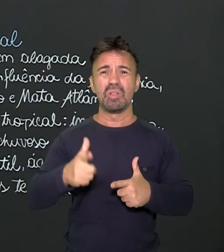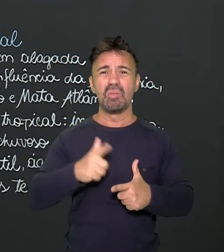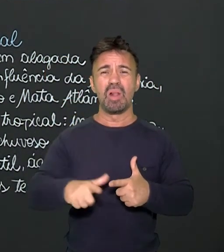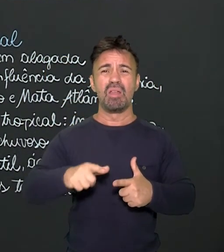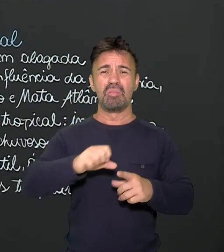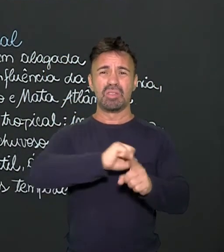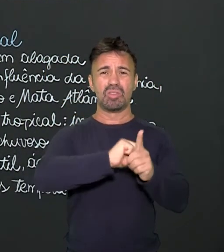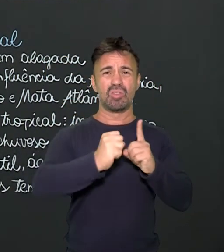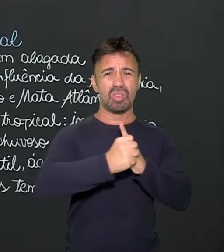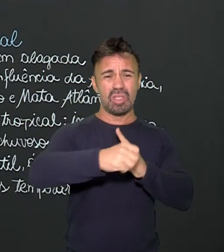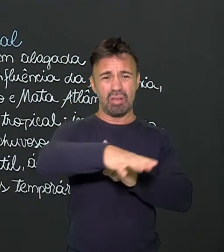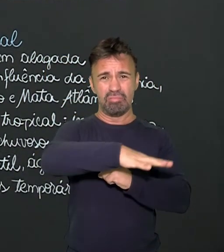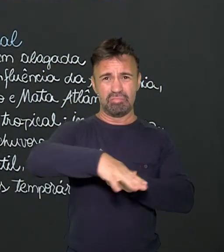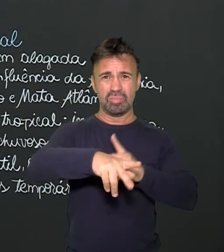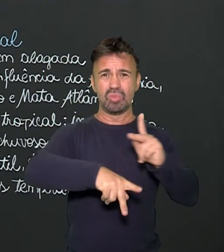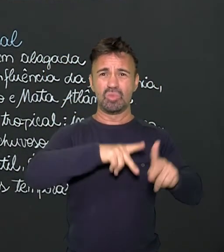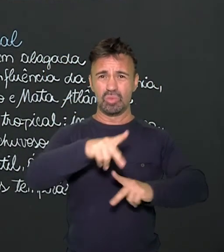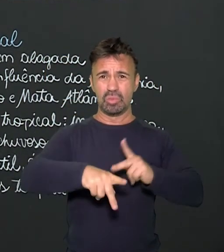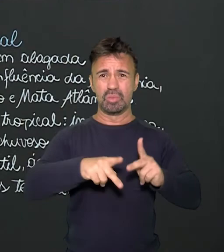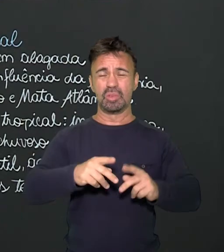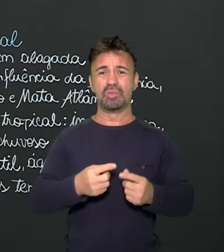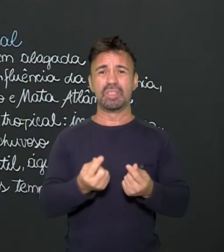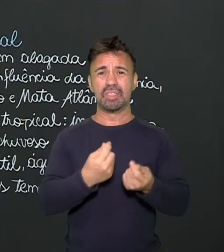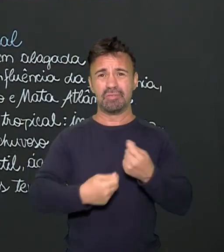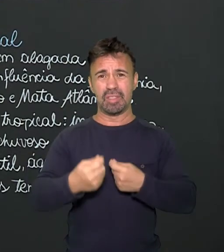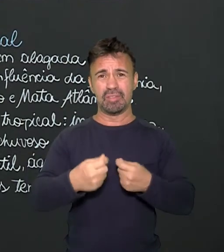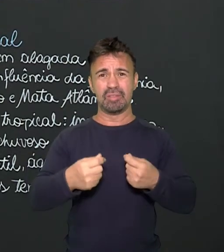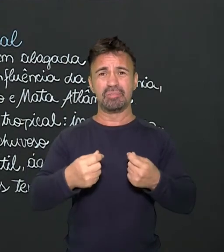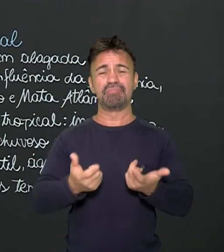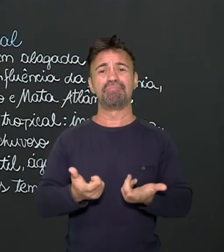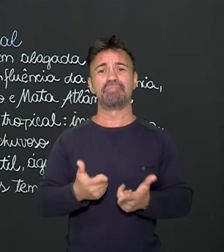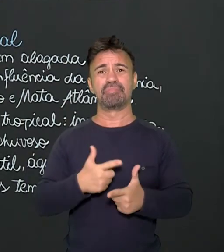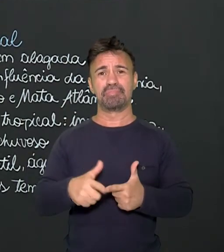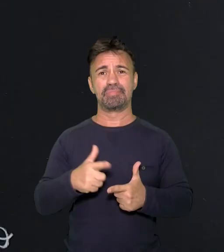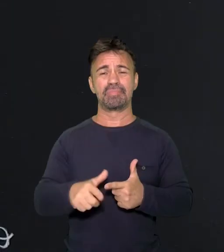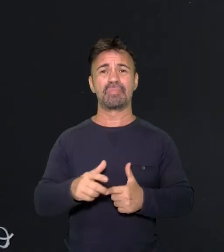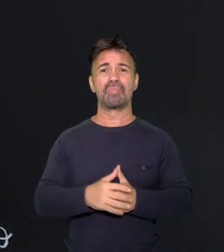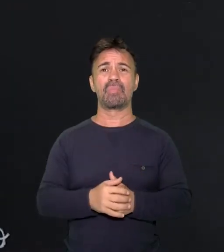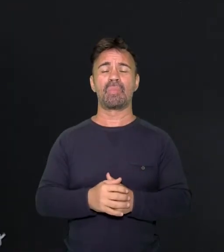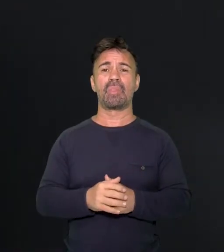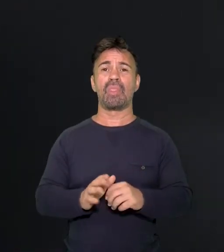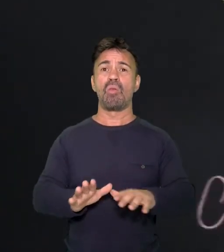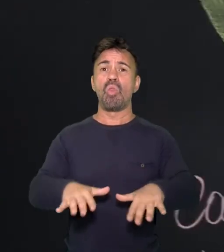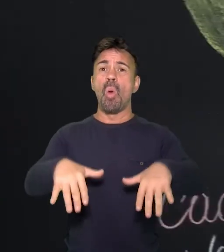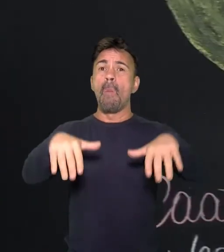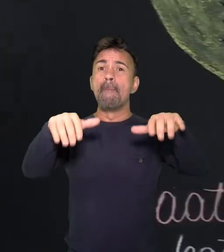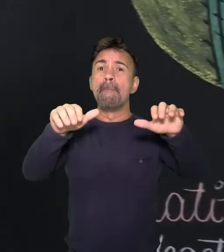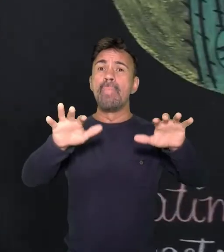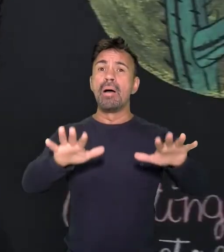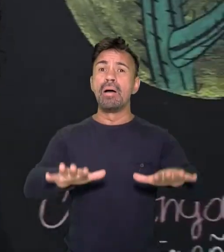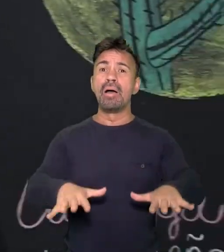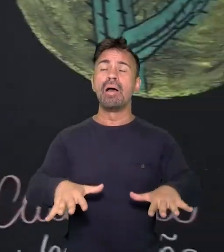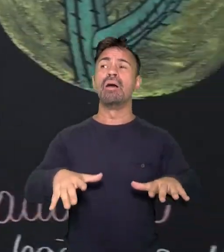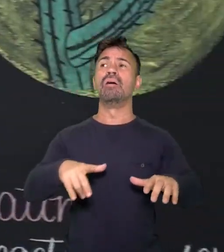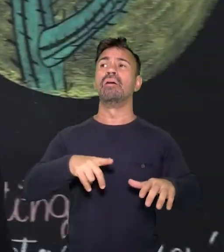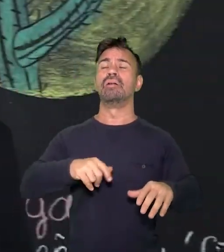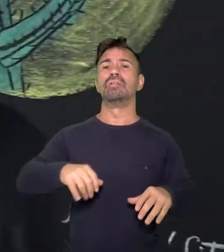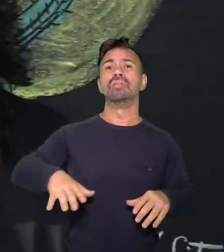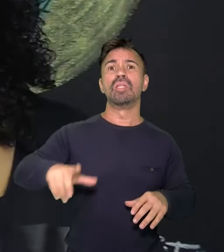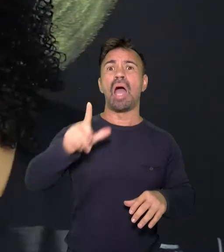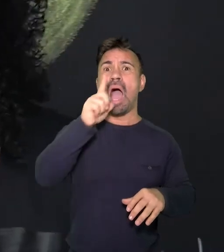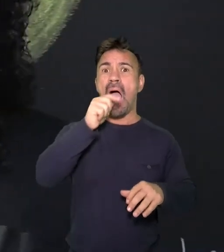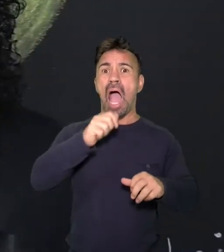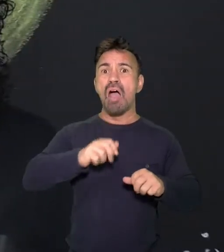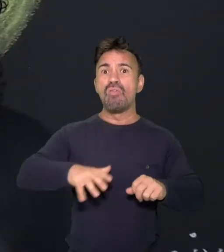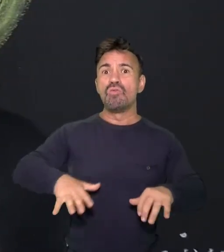uma crise financeira muito grande. Vamos falar então de Pantanal? O Pantanal é uma das maiores planícies